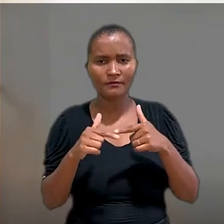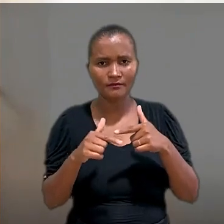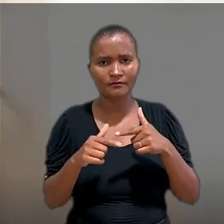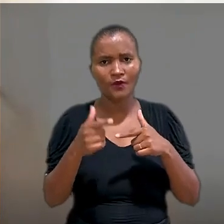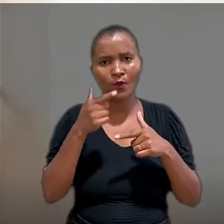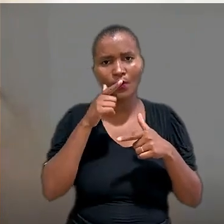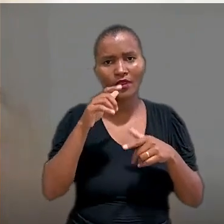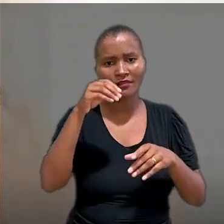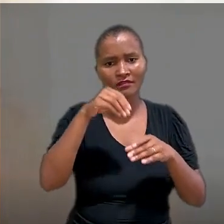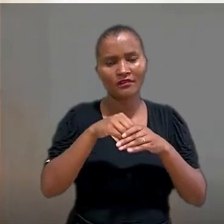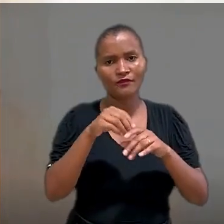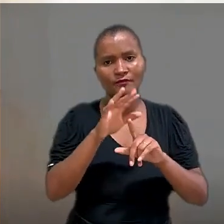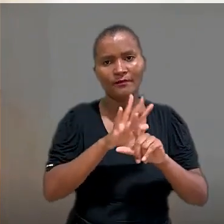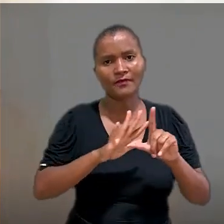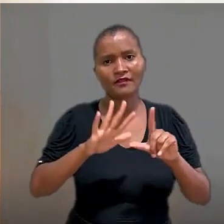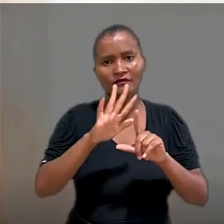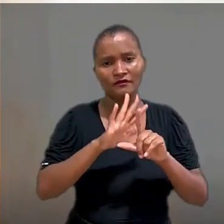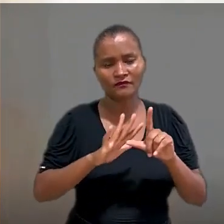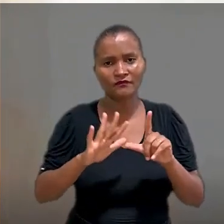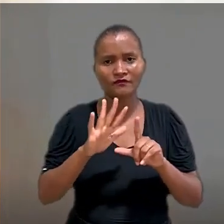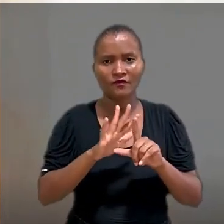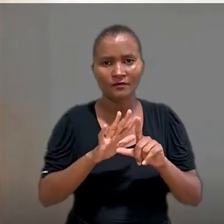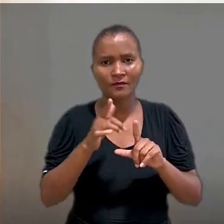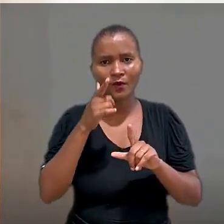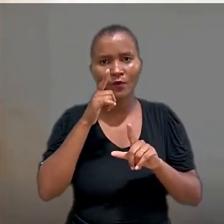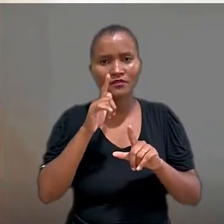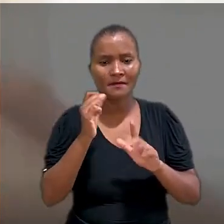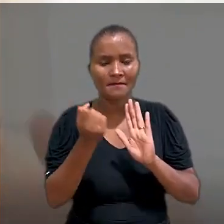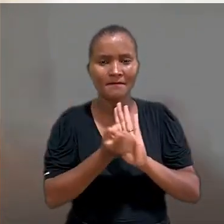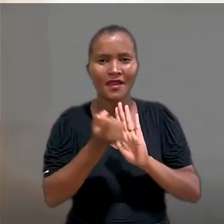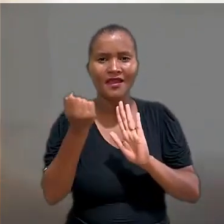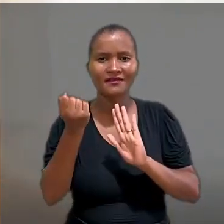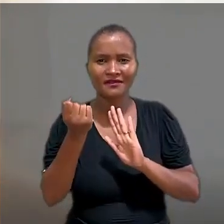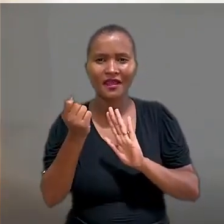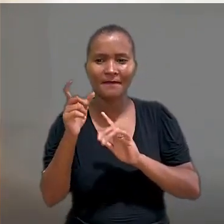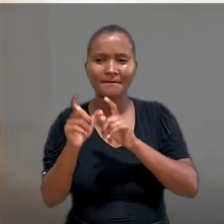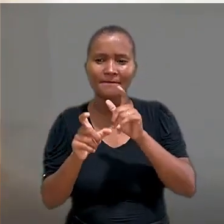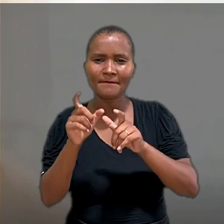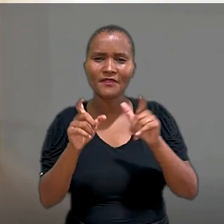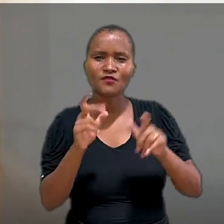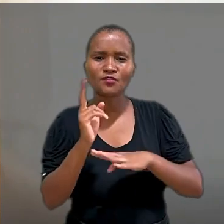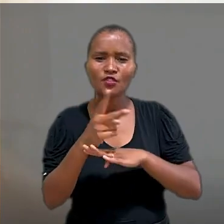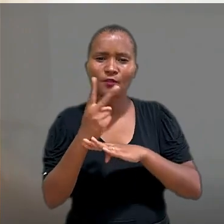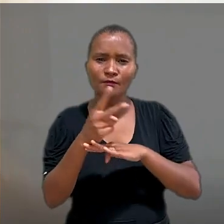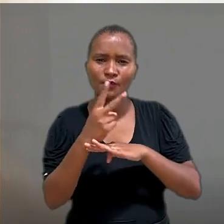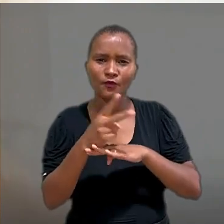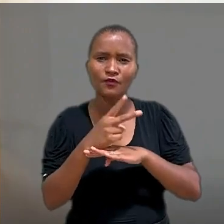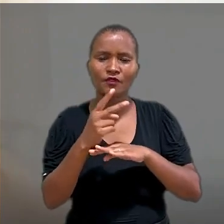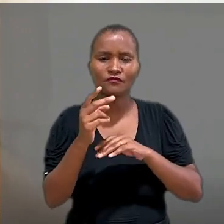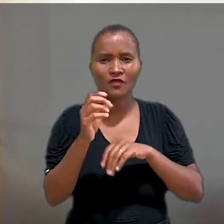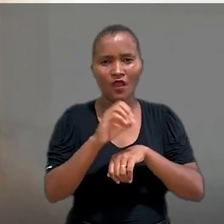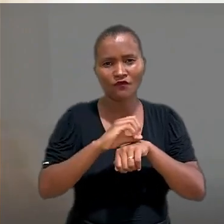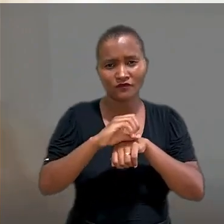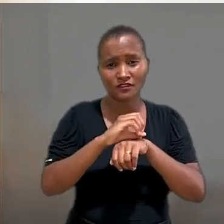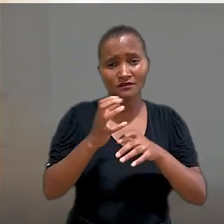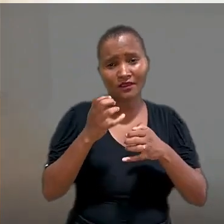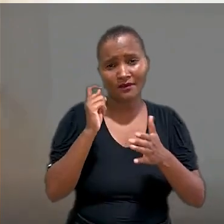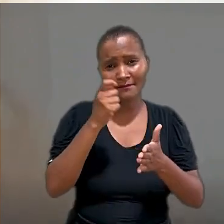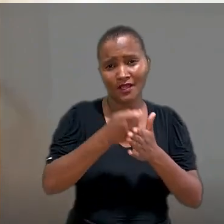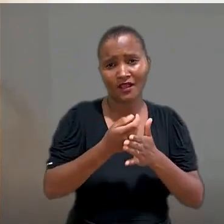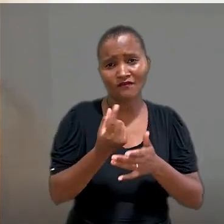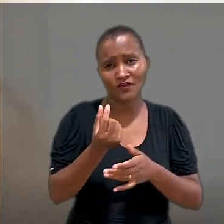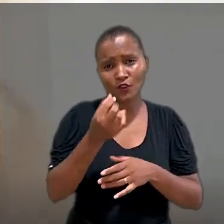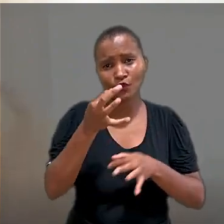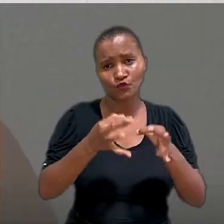essa oficina dentro de uma plataforma que ele acessa marcas e estilistas que estão procurando oficinas e estão dispostos a pagar um valor justo